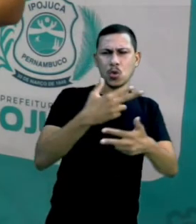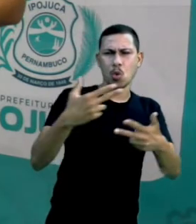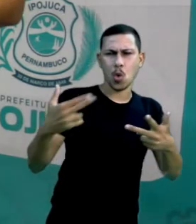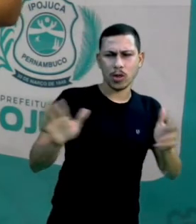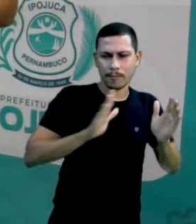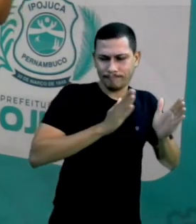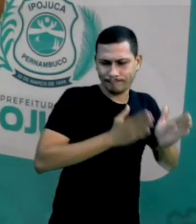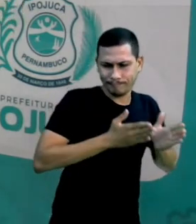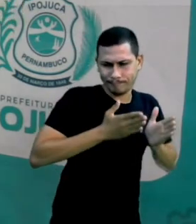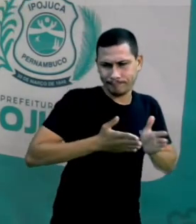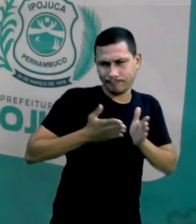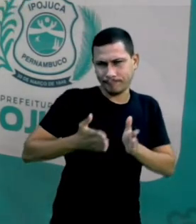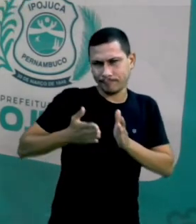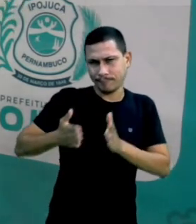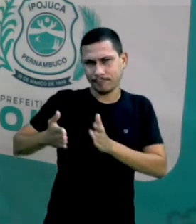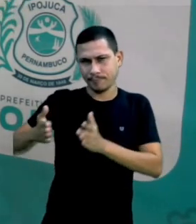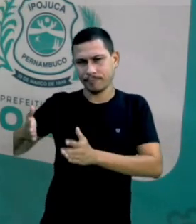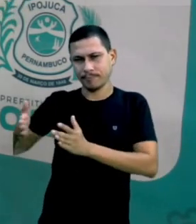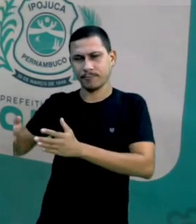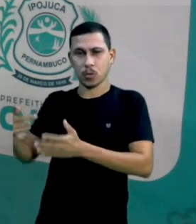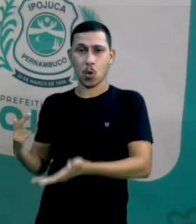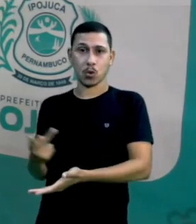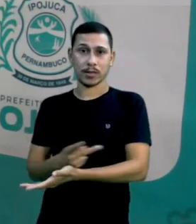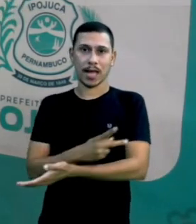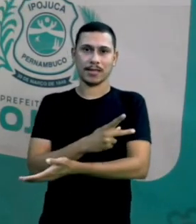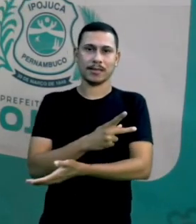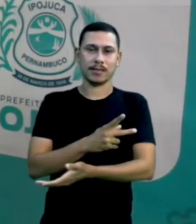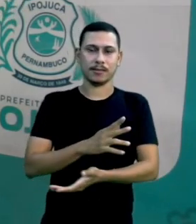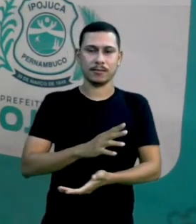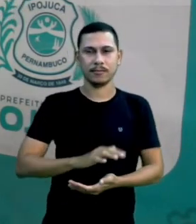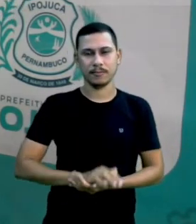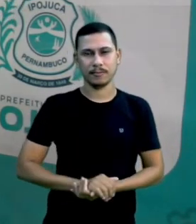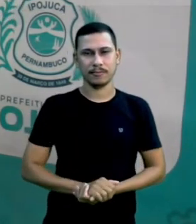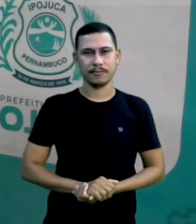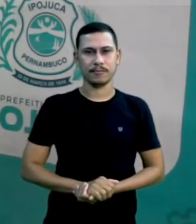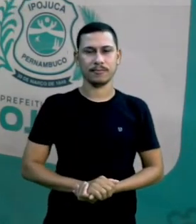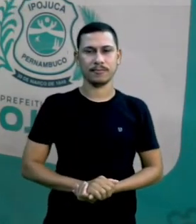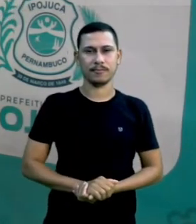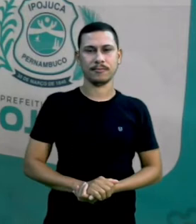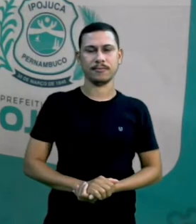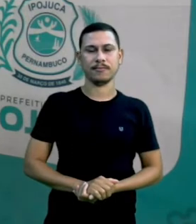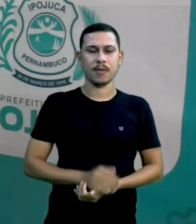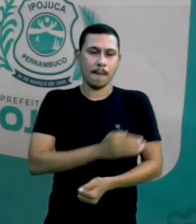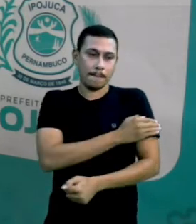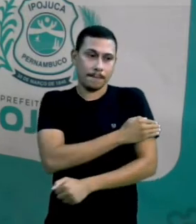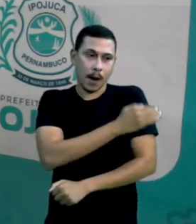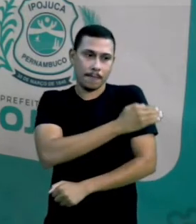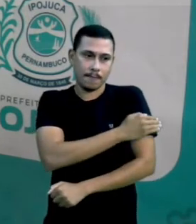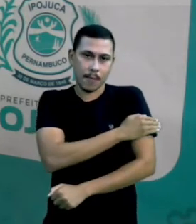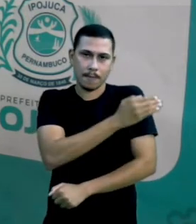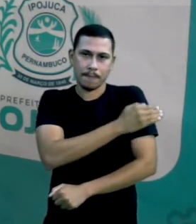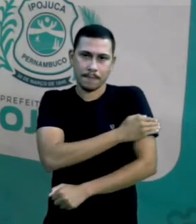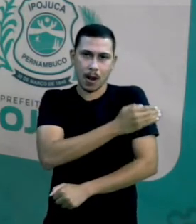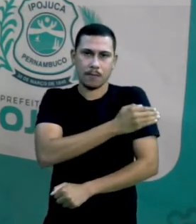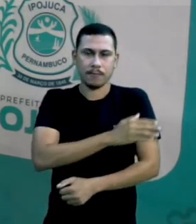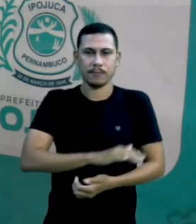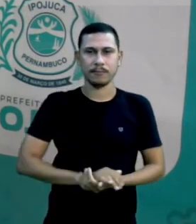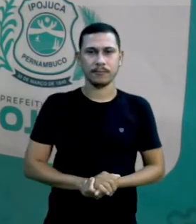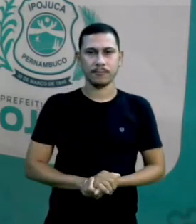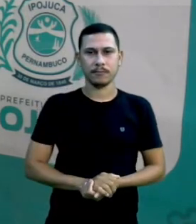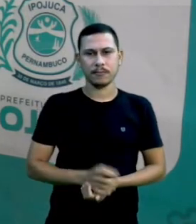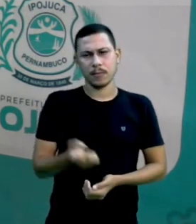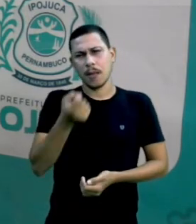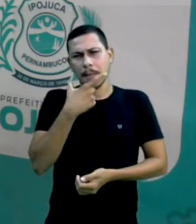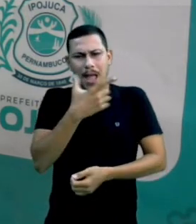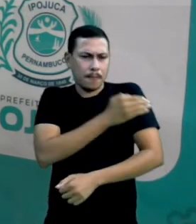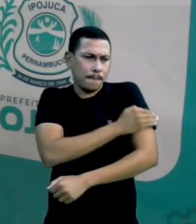uma série de elementos vão ser gerados, vai ocasionar para essa construção muscular ocorrer. O